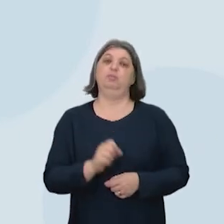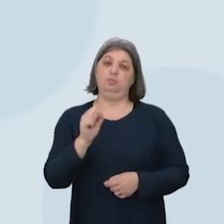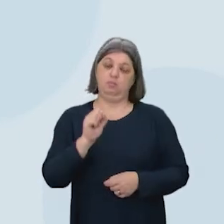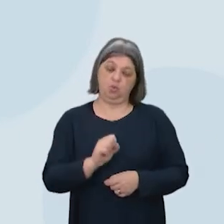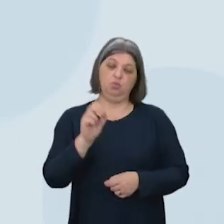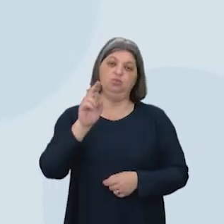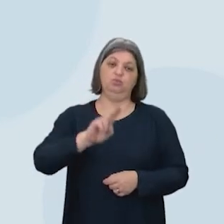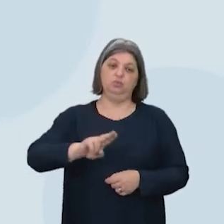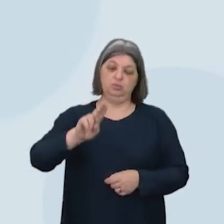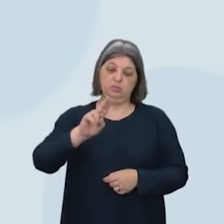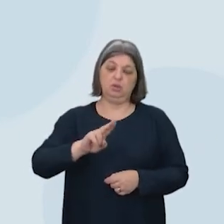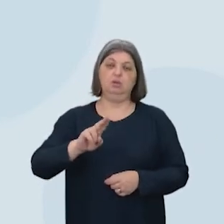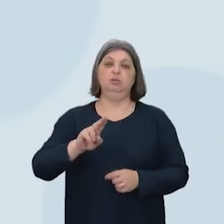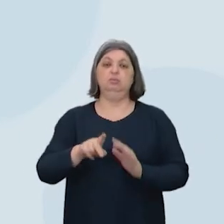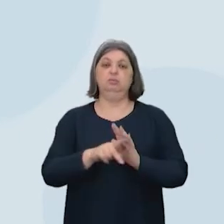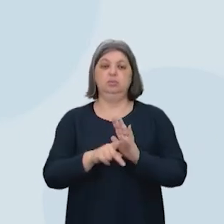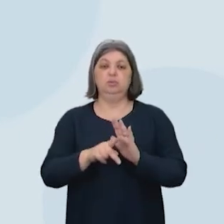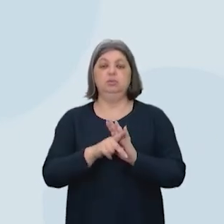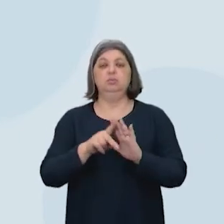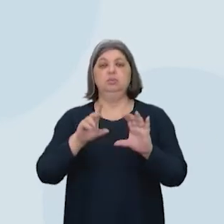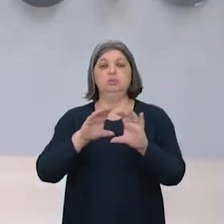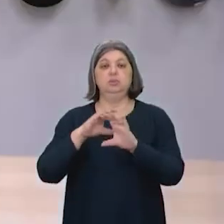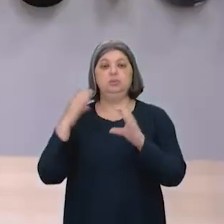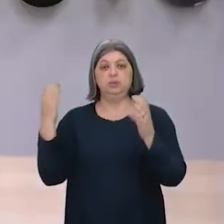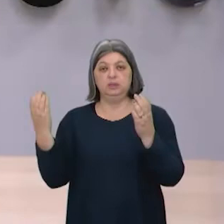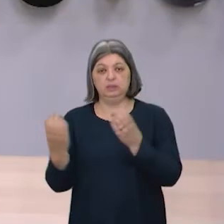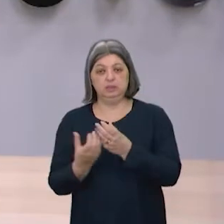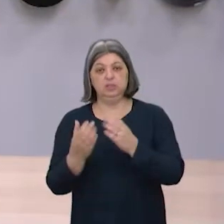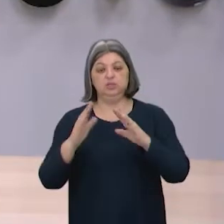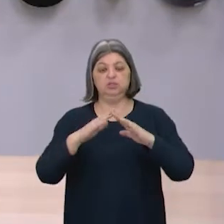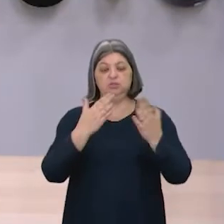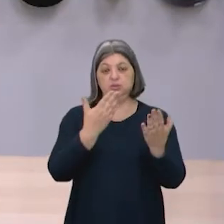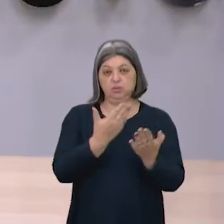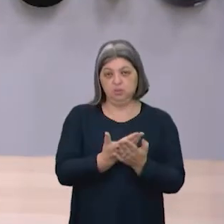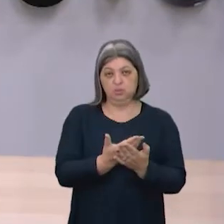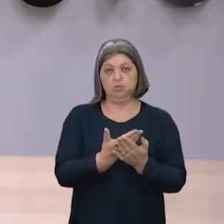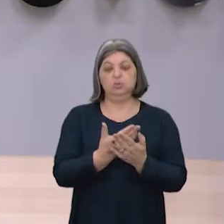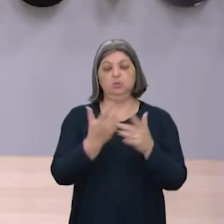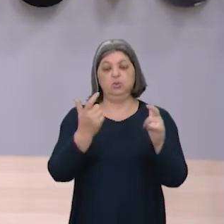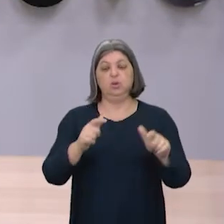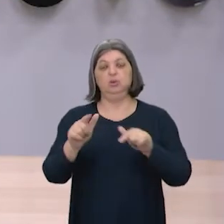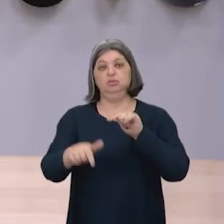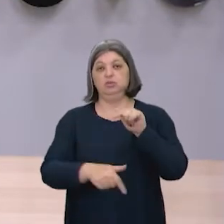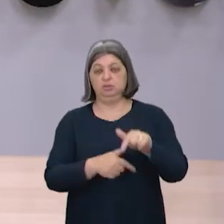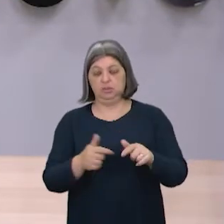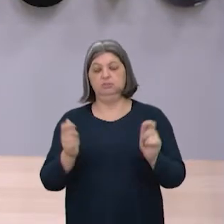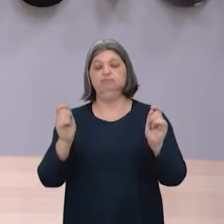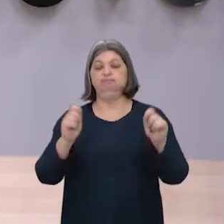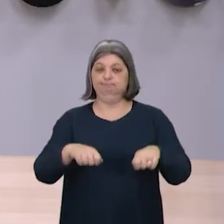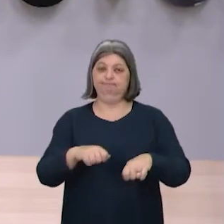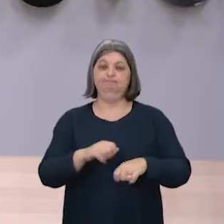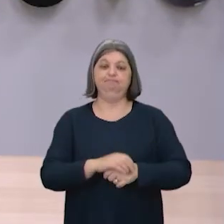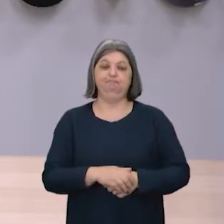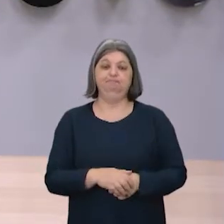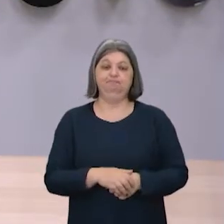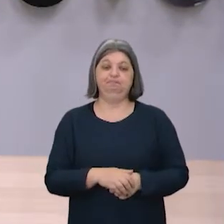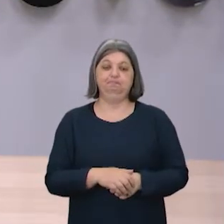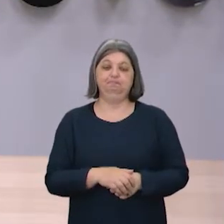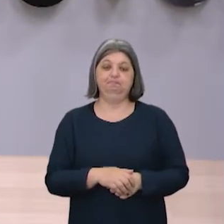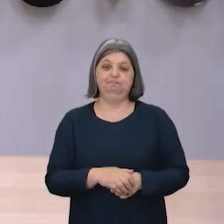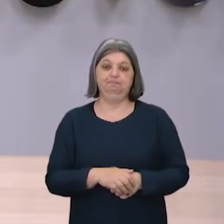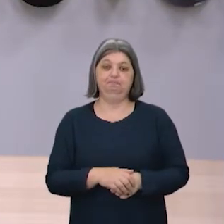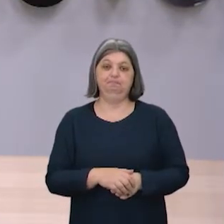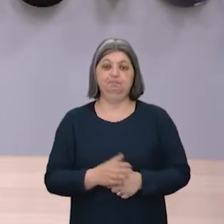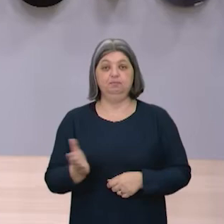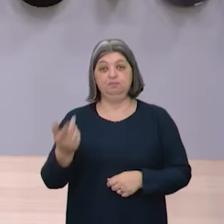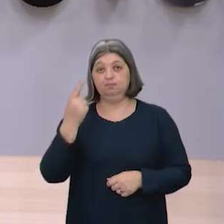aí, fazer ações na nossa comunidade, na nossa escola, no nosso local de trabalho? Podemos sim, né? E